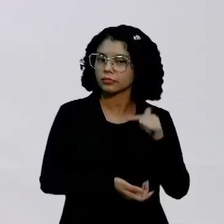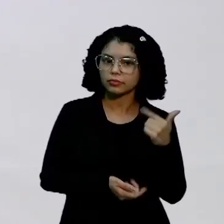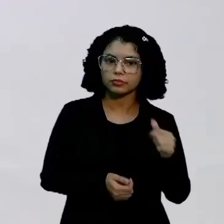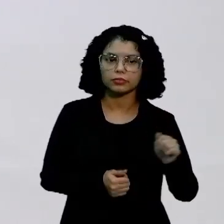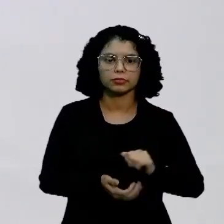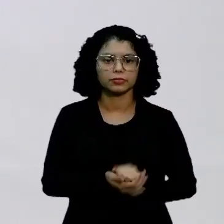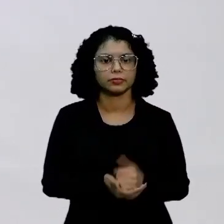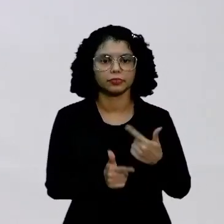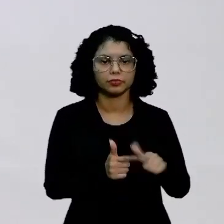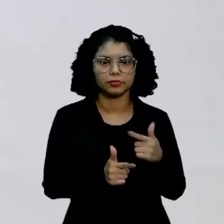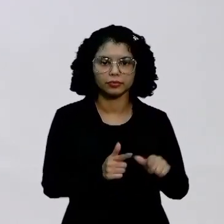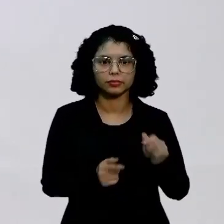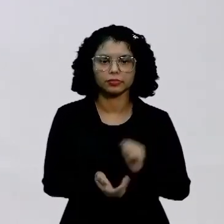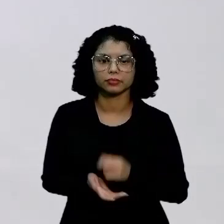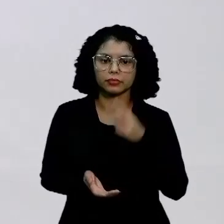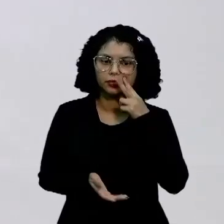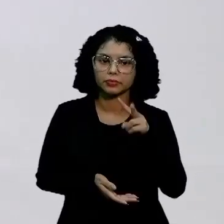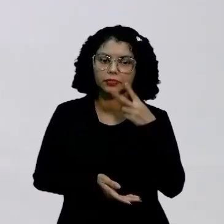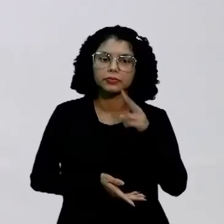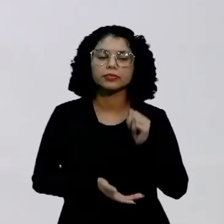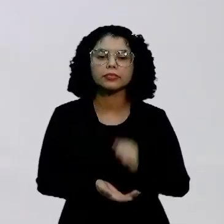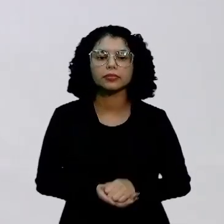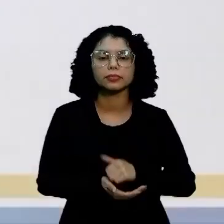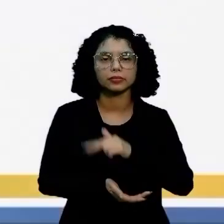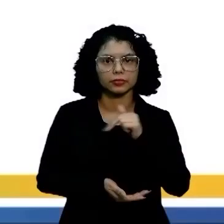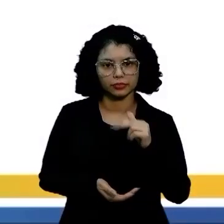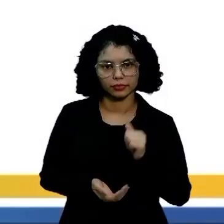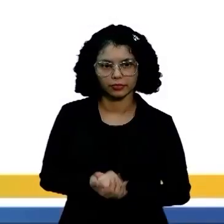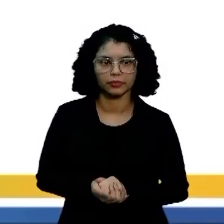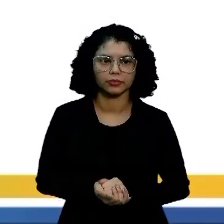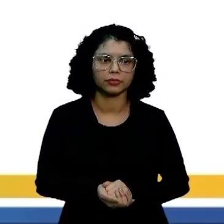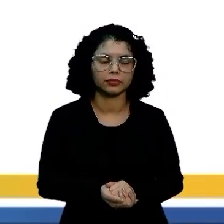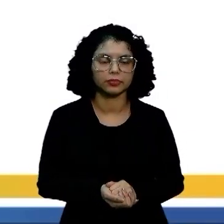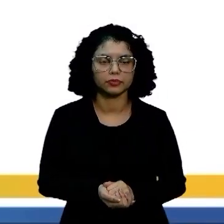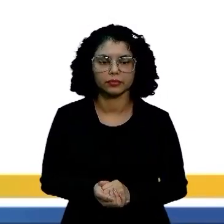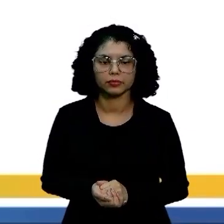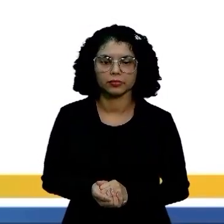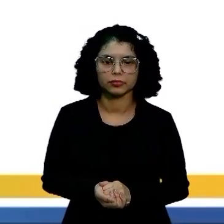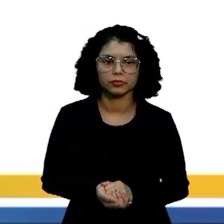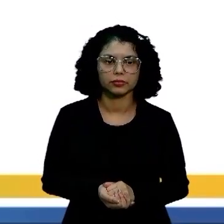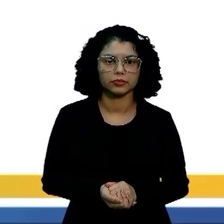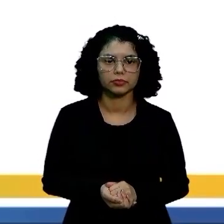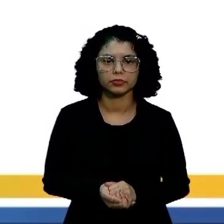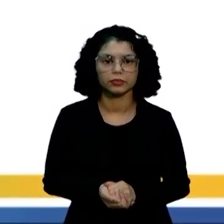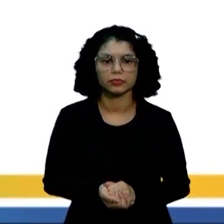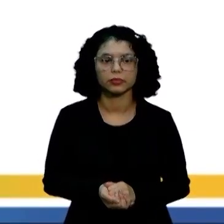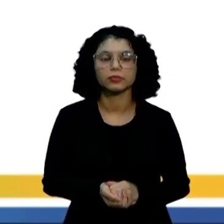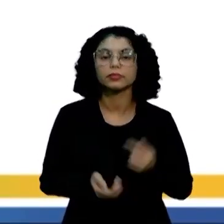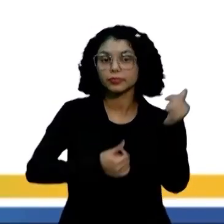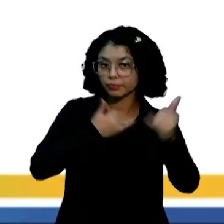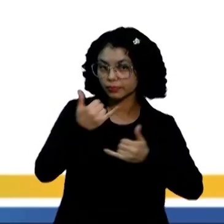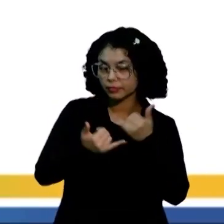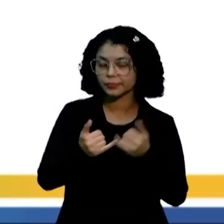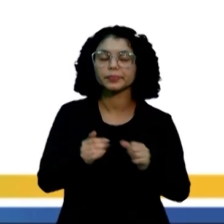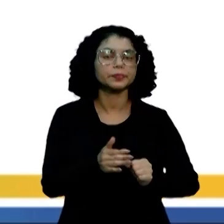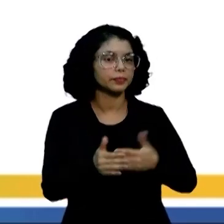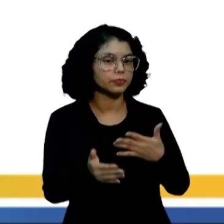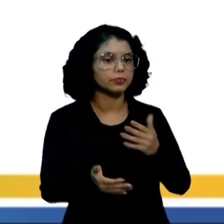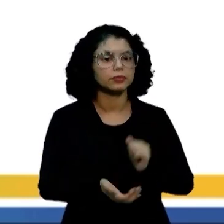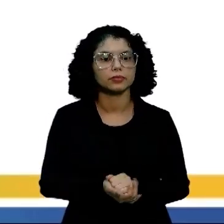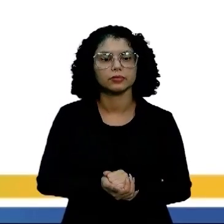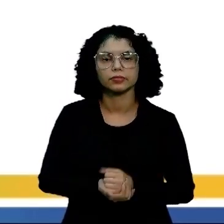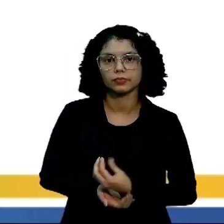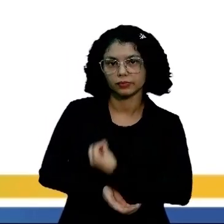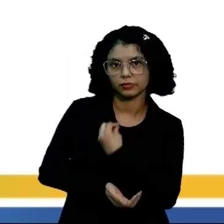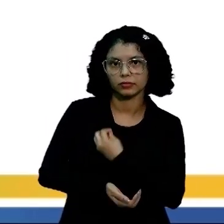gente repete, a gente revê, até porque nunca é demais, tá? A antítese, ela brinca muito com essa